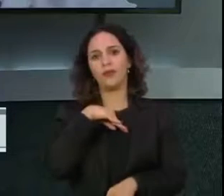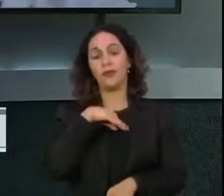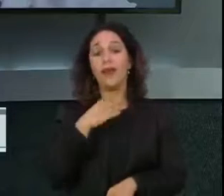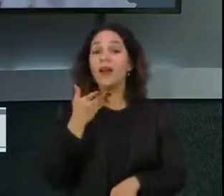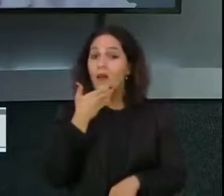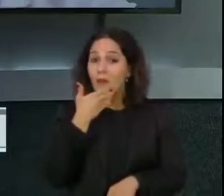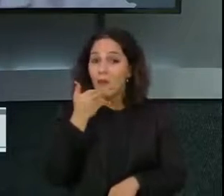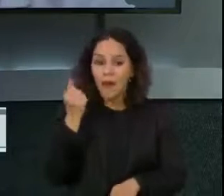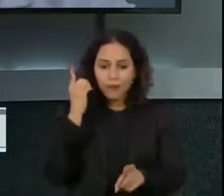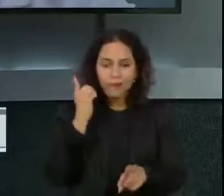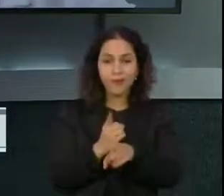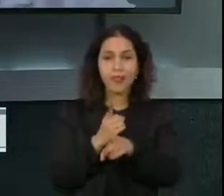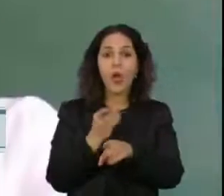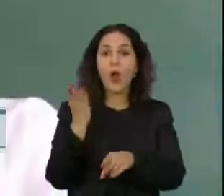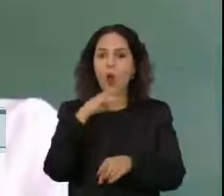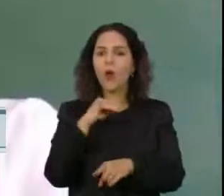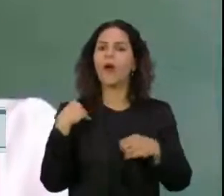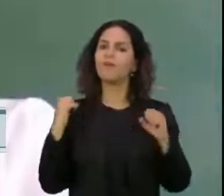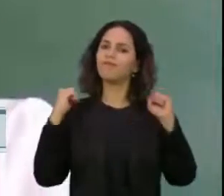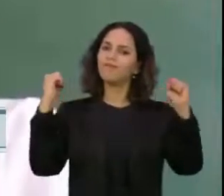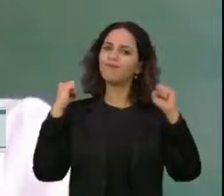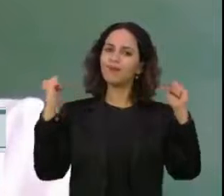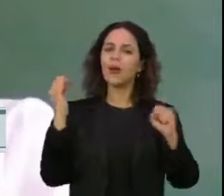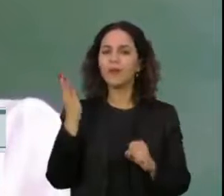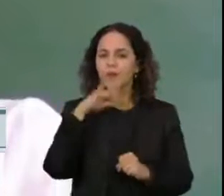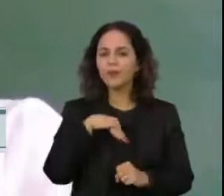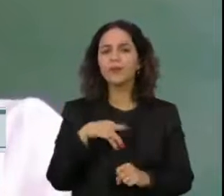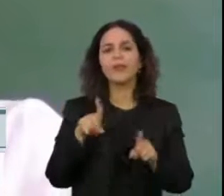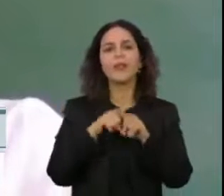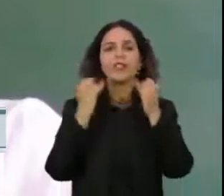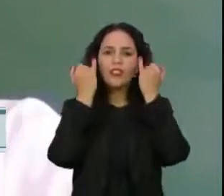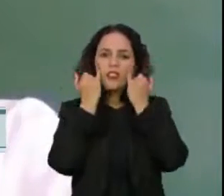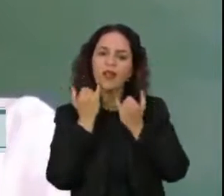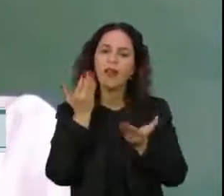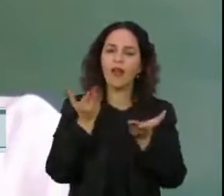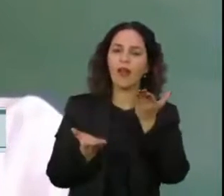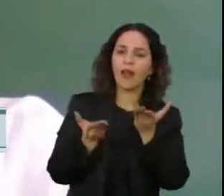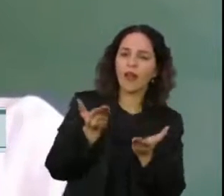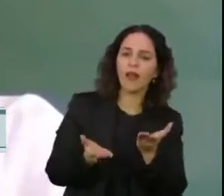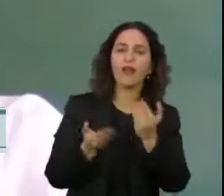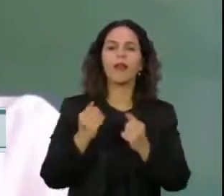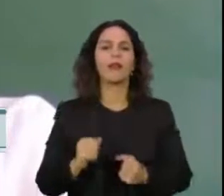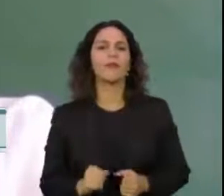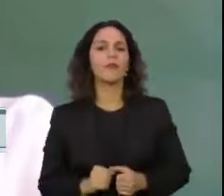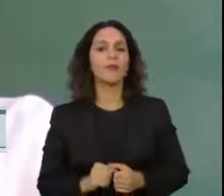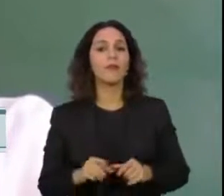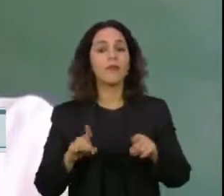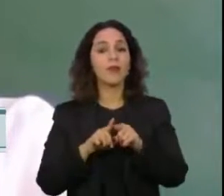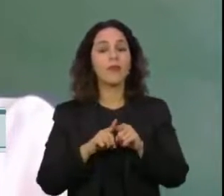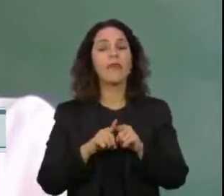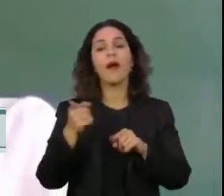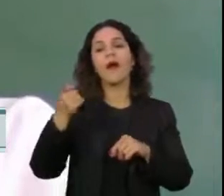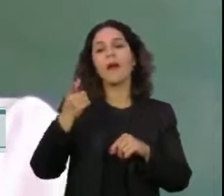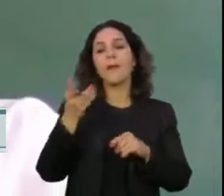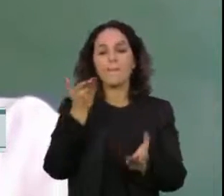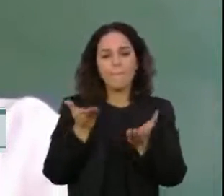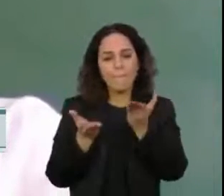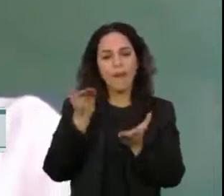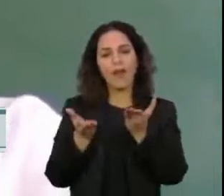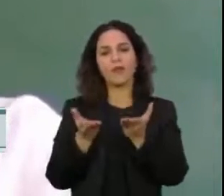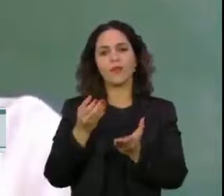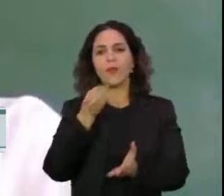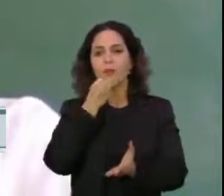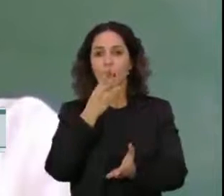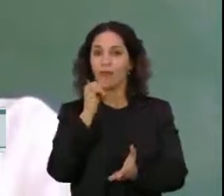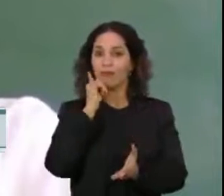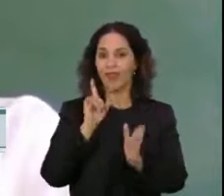nós iniciarmos a atividade física, manter uma dieta equilibrada, manter o peso ideal, principalmente